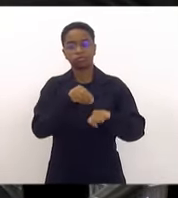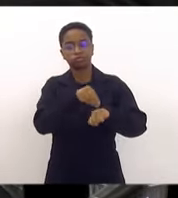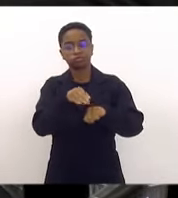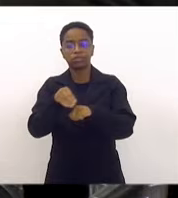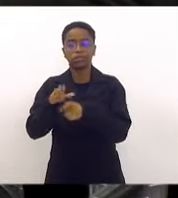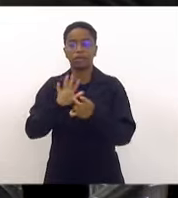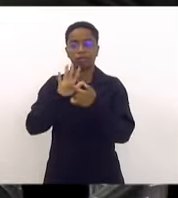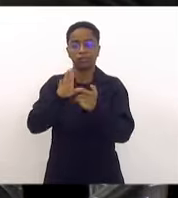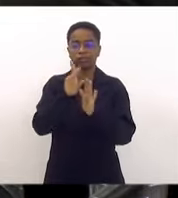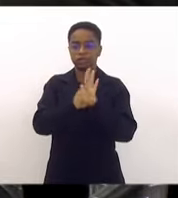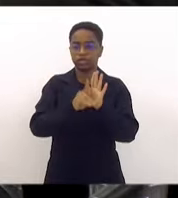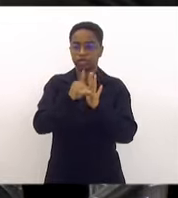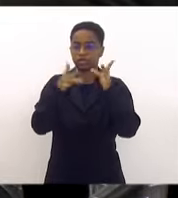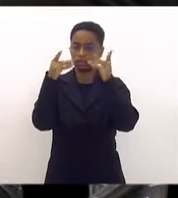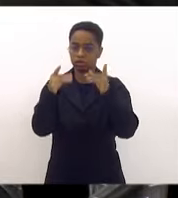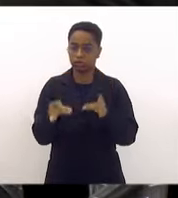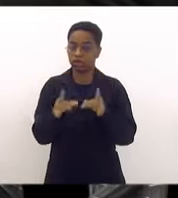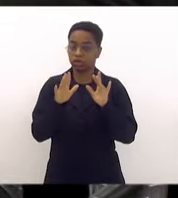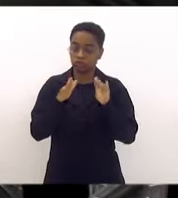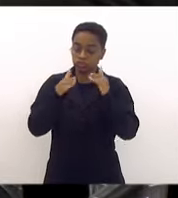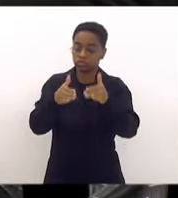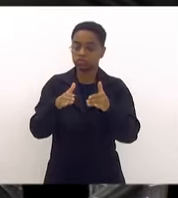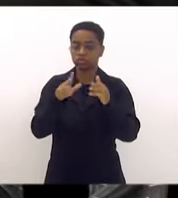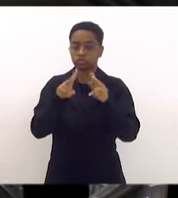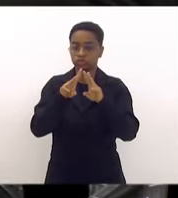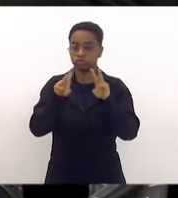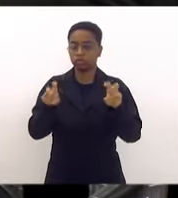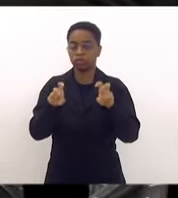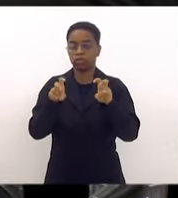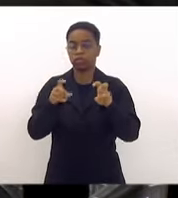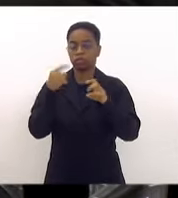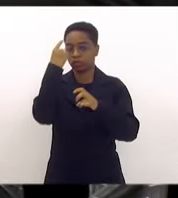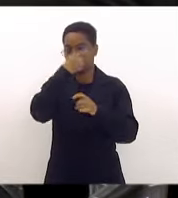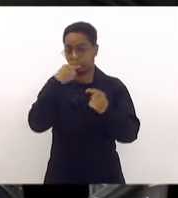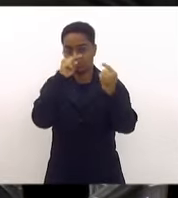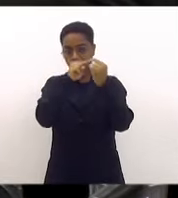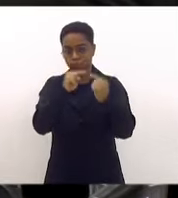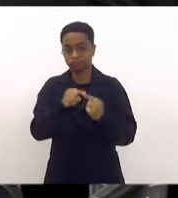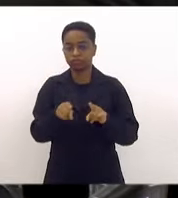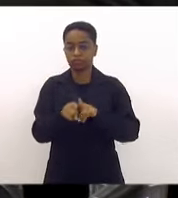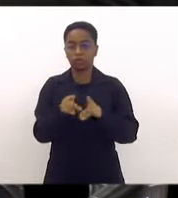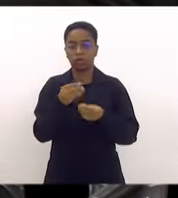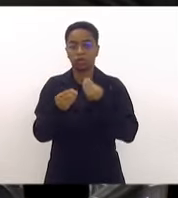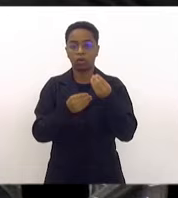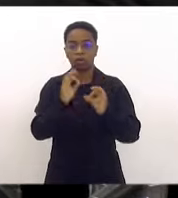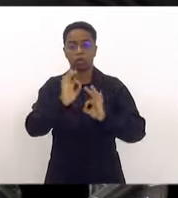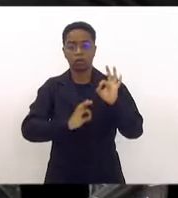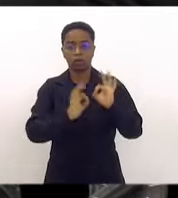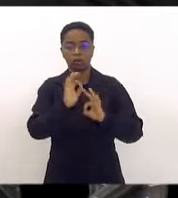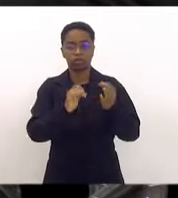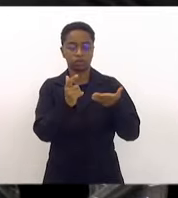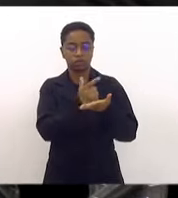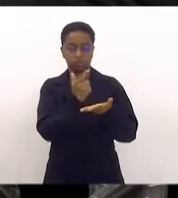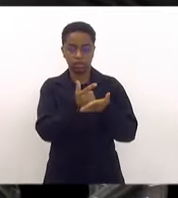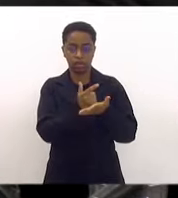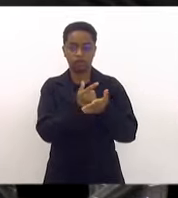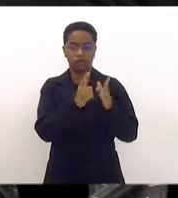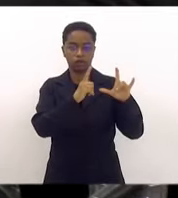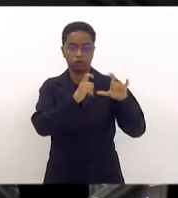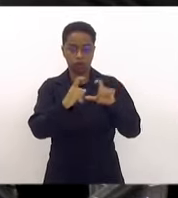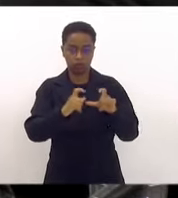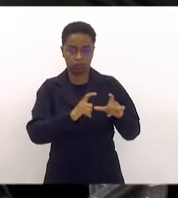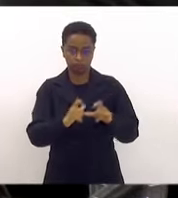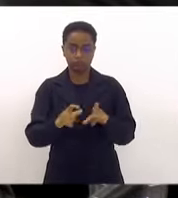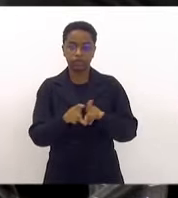diretrizes específicas em relação ao reconhecimento fotográfico a composição desses álbuns e a própria